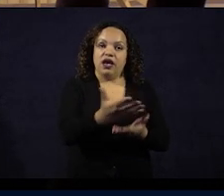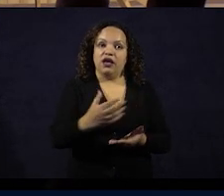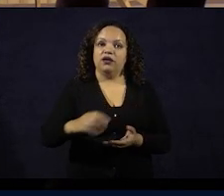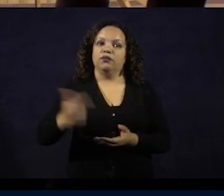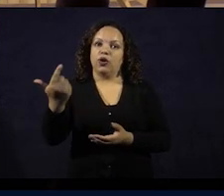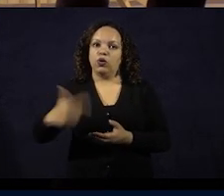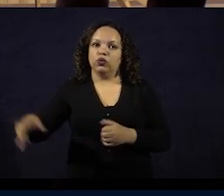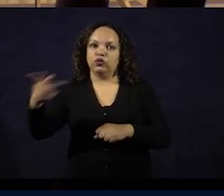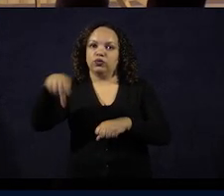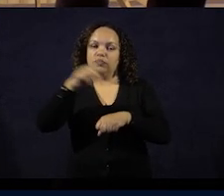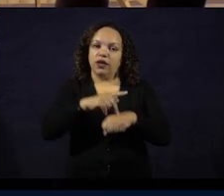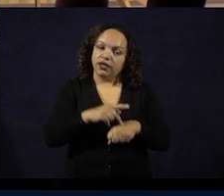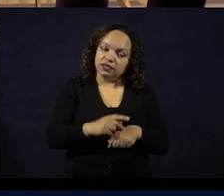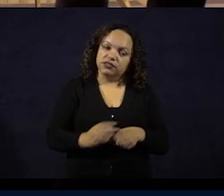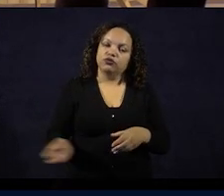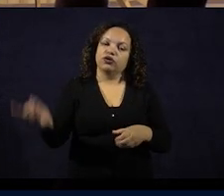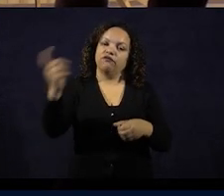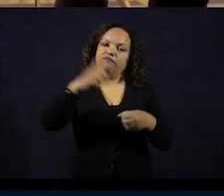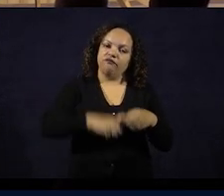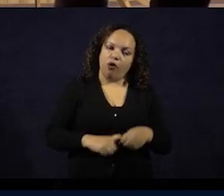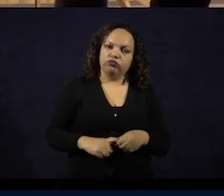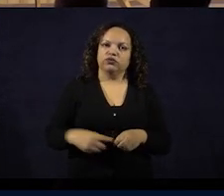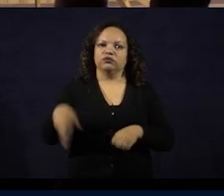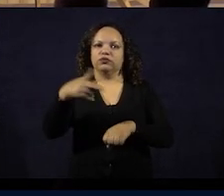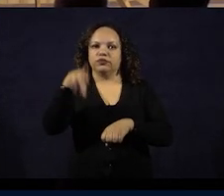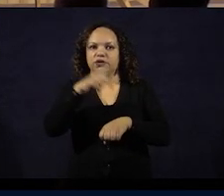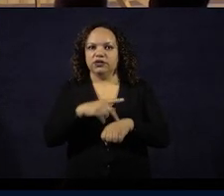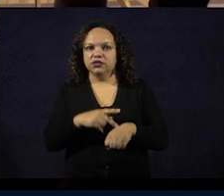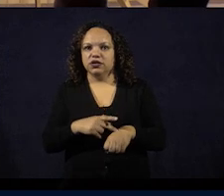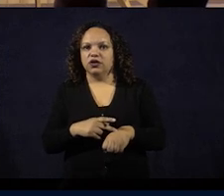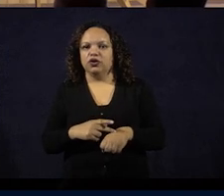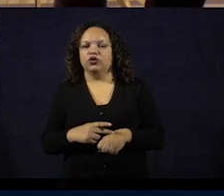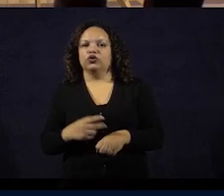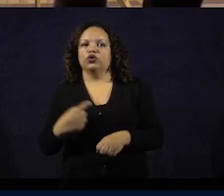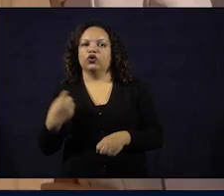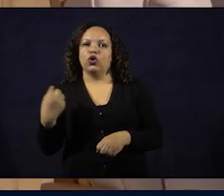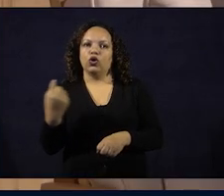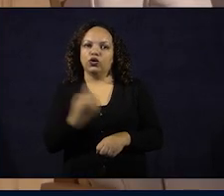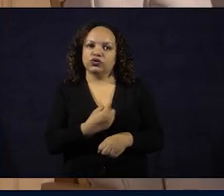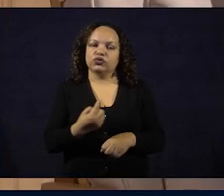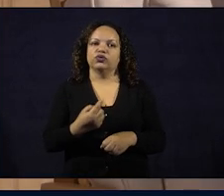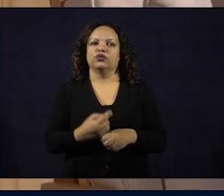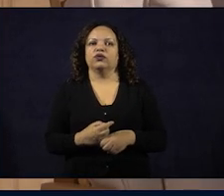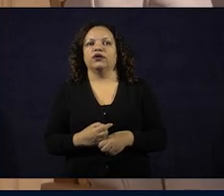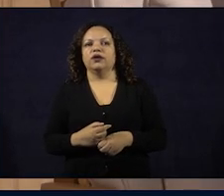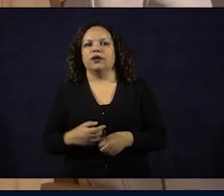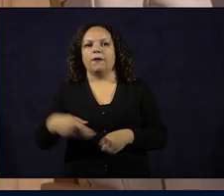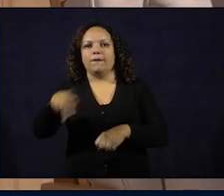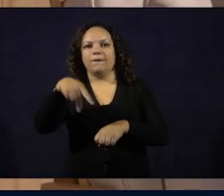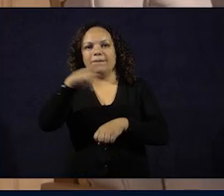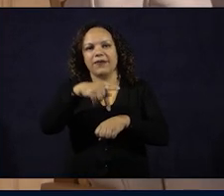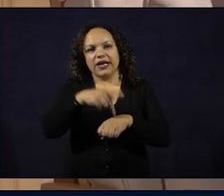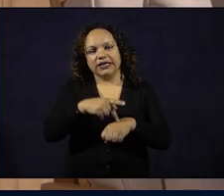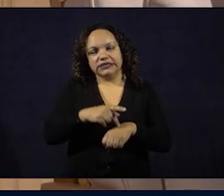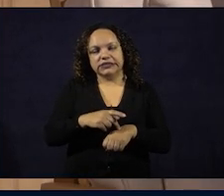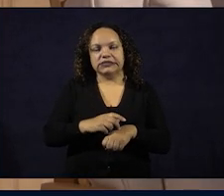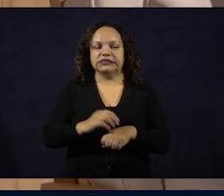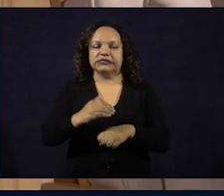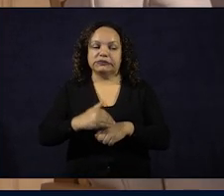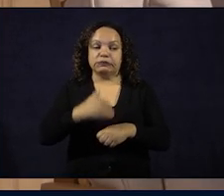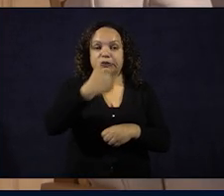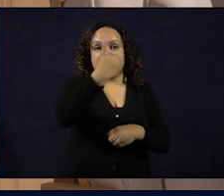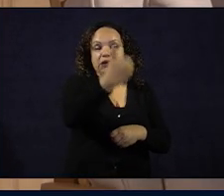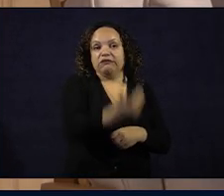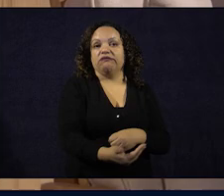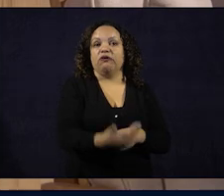um país voltado para o Atlântico. A gente tem aí, nossas principais relações comerciais estão com países que estão fora aqui da América Latina, da América do